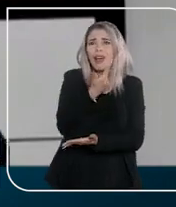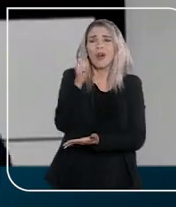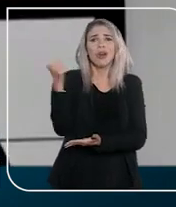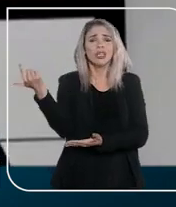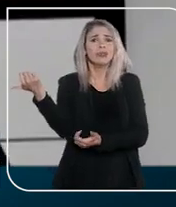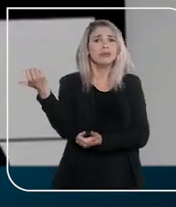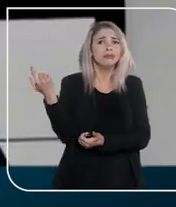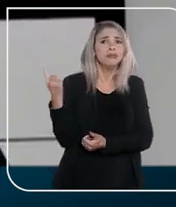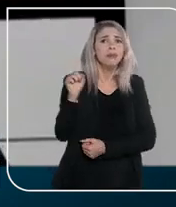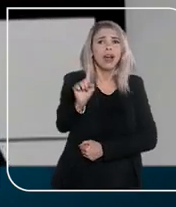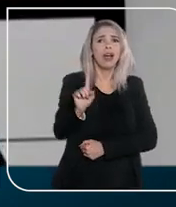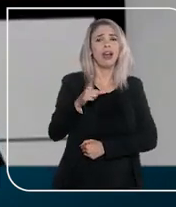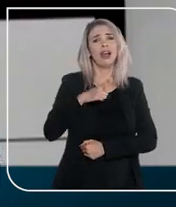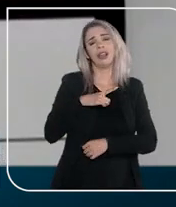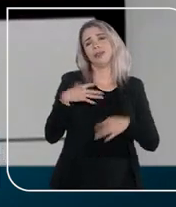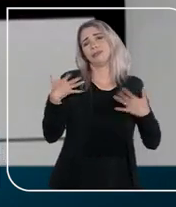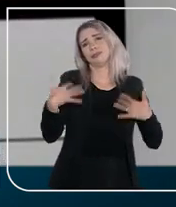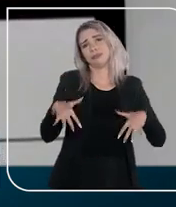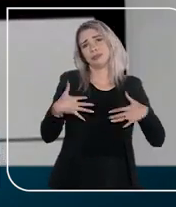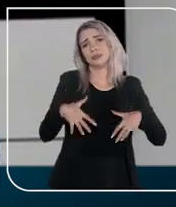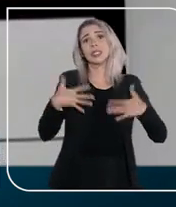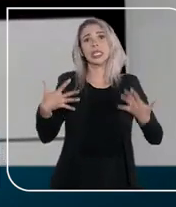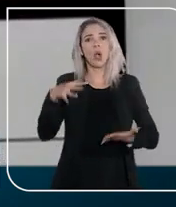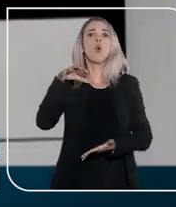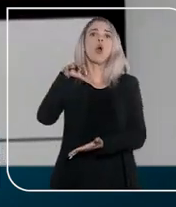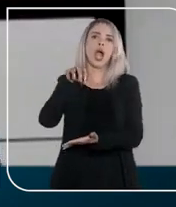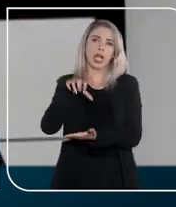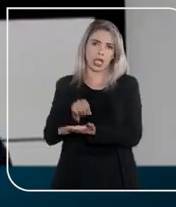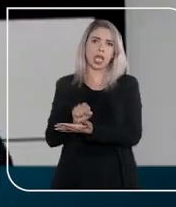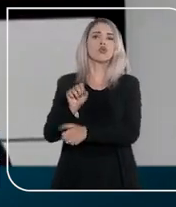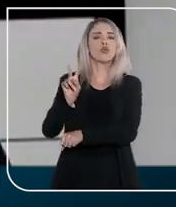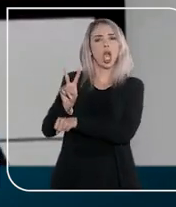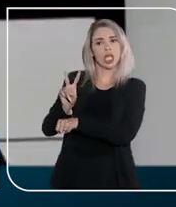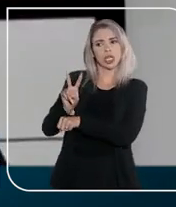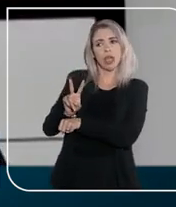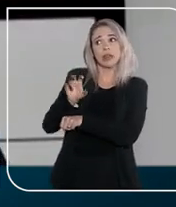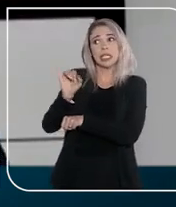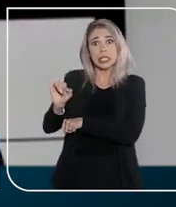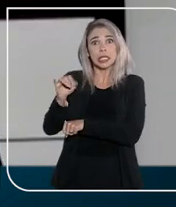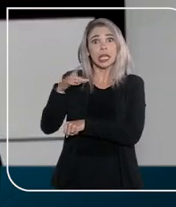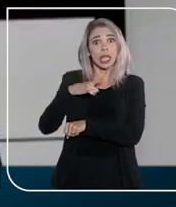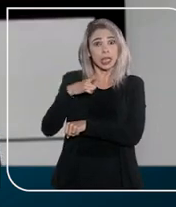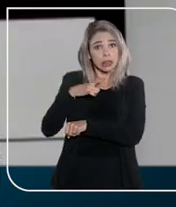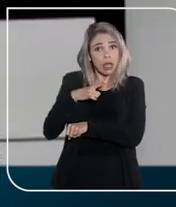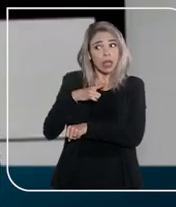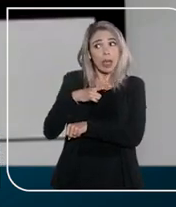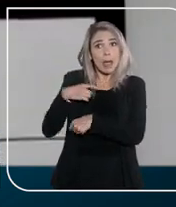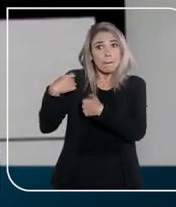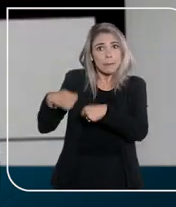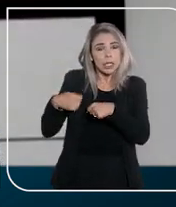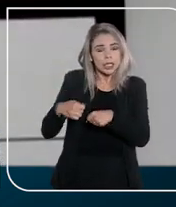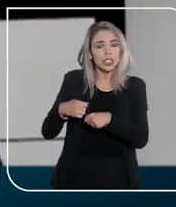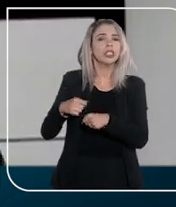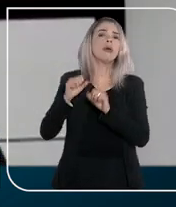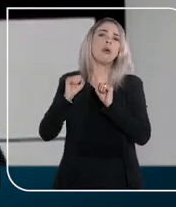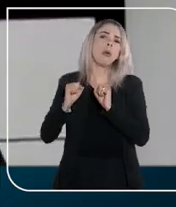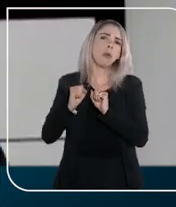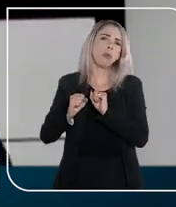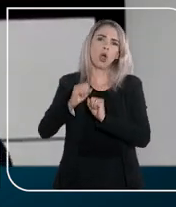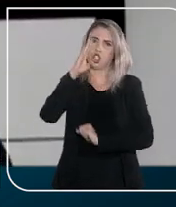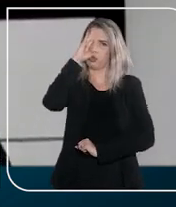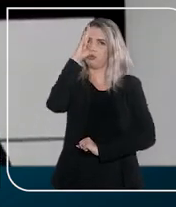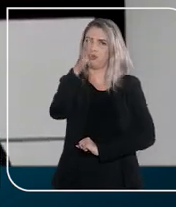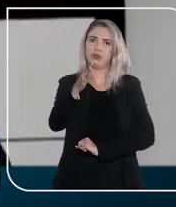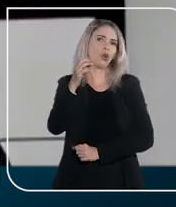Portanto, o cadastro de reservas, ele ajuda a administração para que, numa necessidade, ela possa contratar imediatamente.